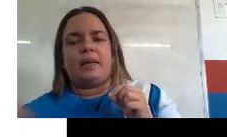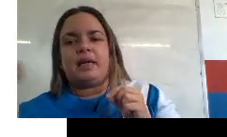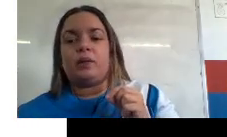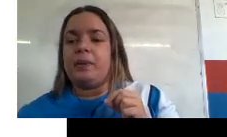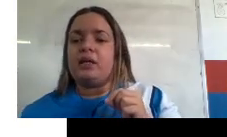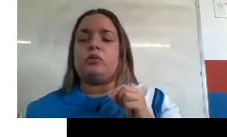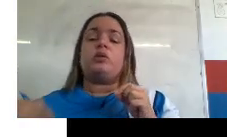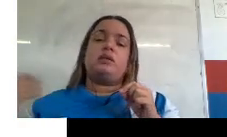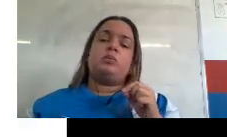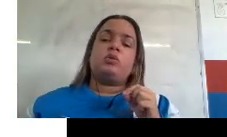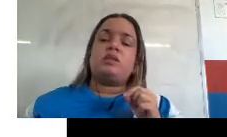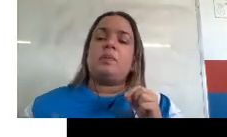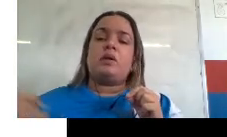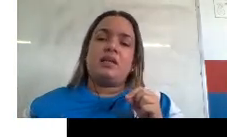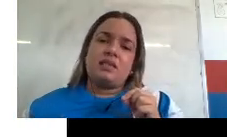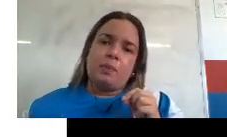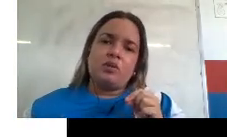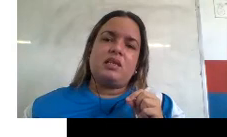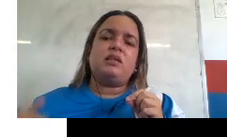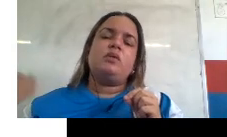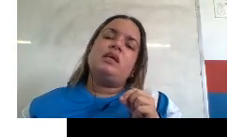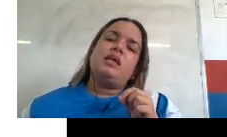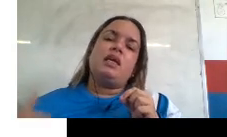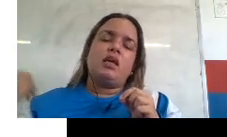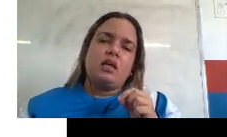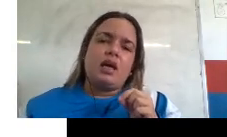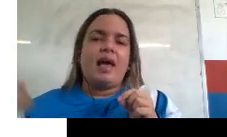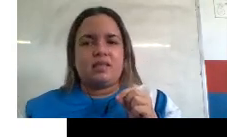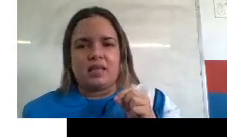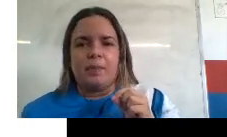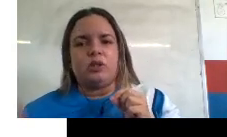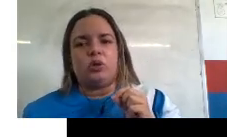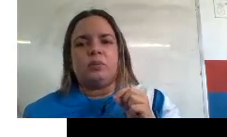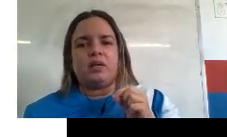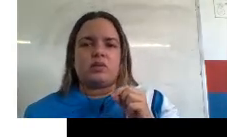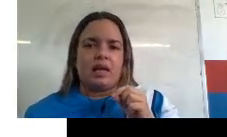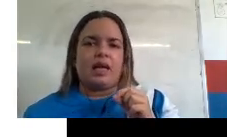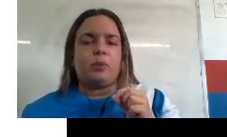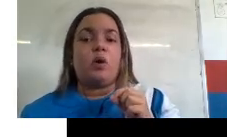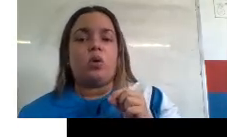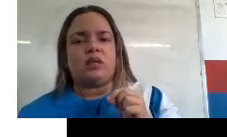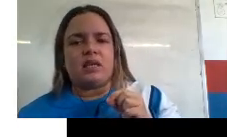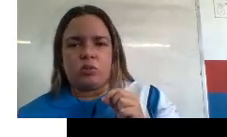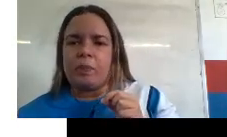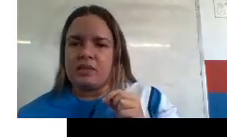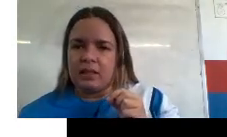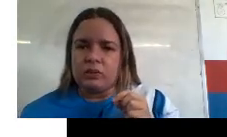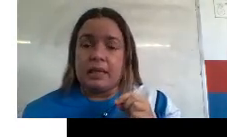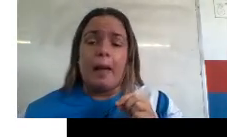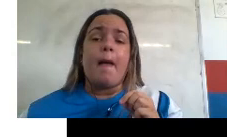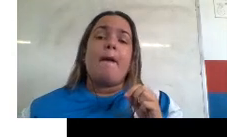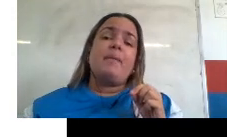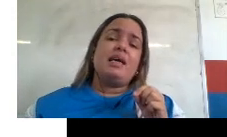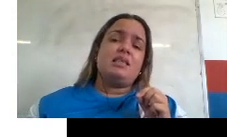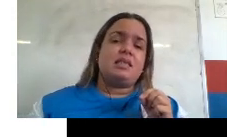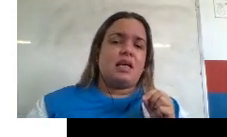durante um determinado período, durante muito tempo, então elas se aposentam e recebem todo mês um salário por conta da sua